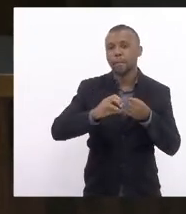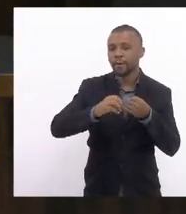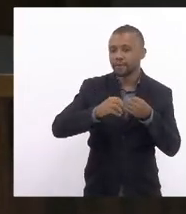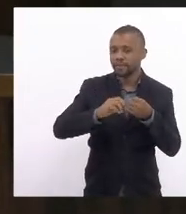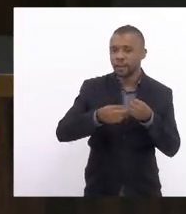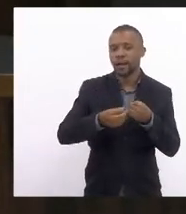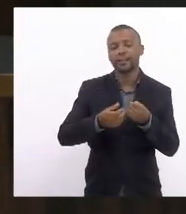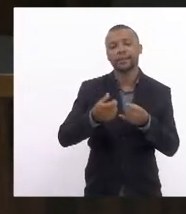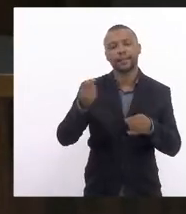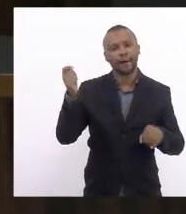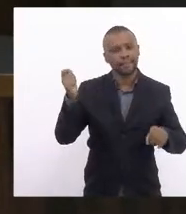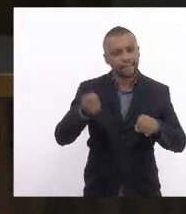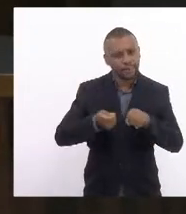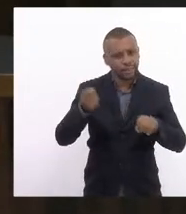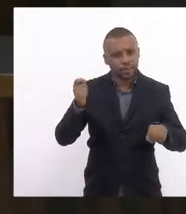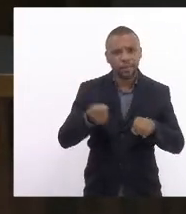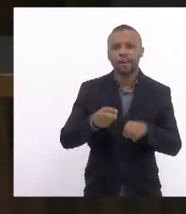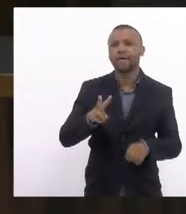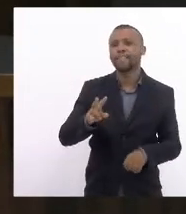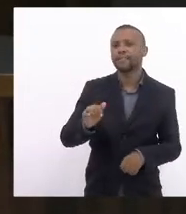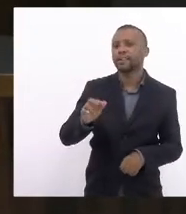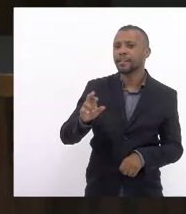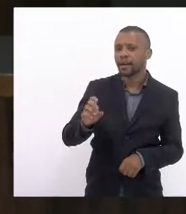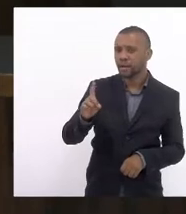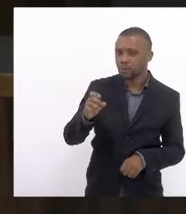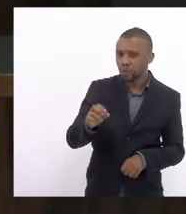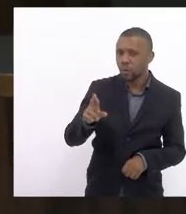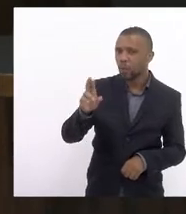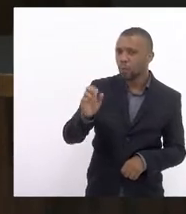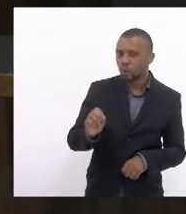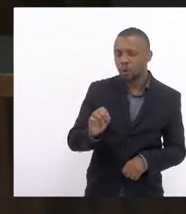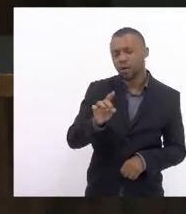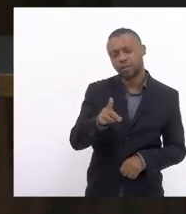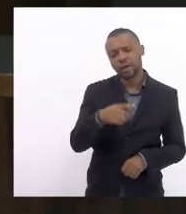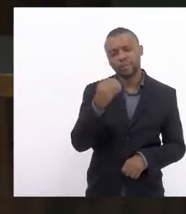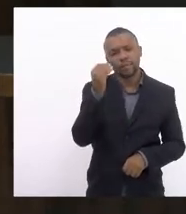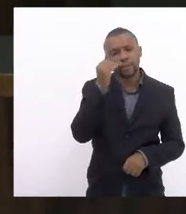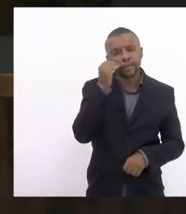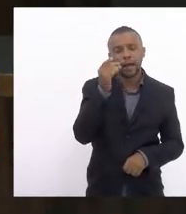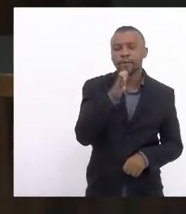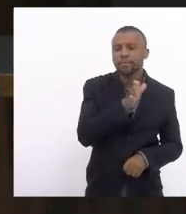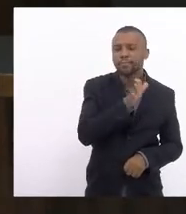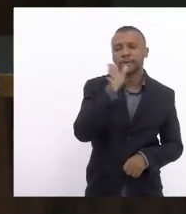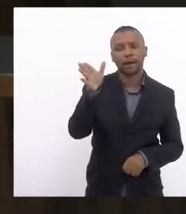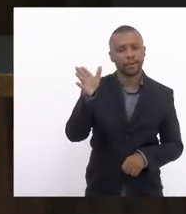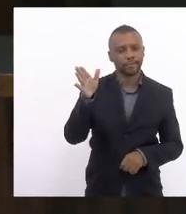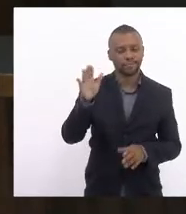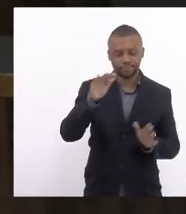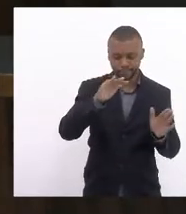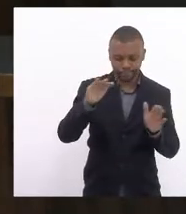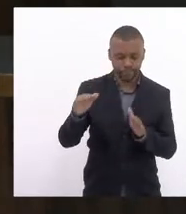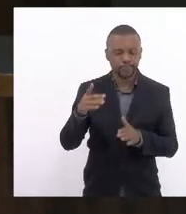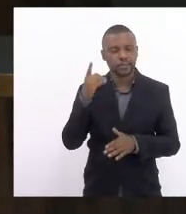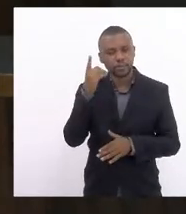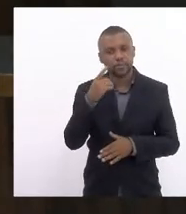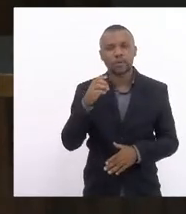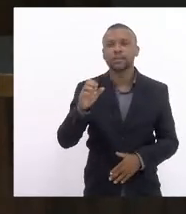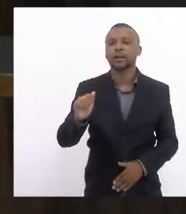Viradouro, estava no grupo. Vamos ver se der, nós vamos dar uma passada lá. Com a palavra, deputado Átila